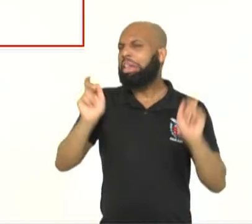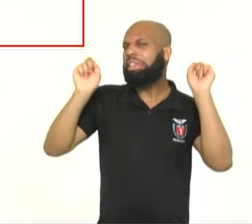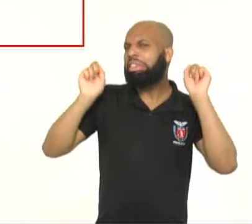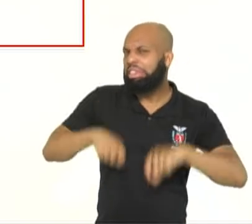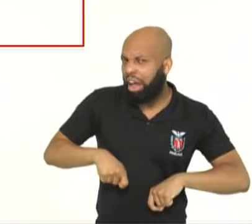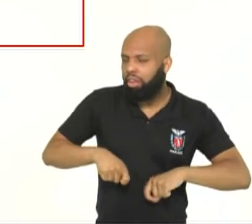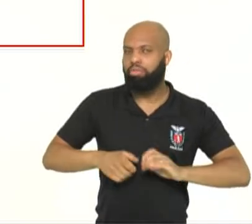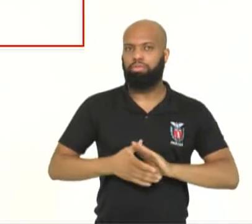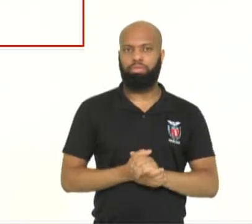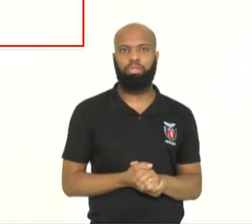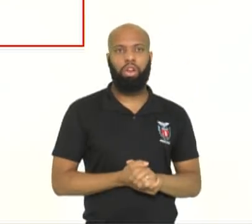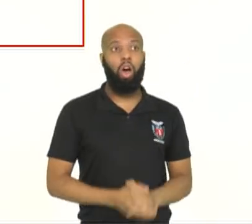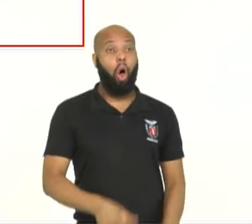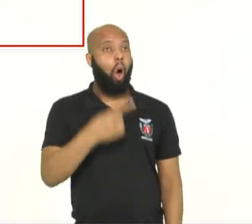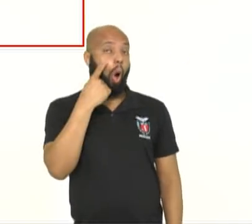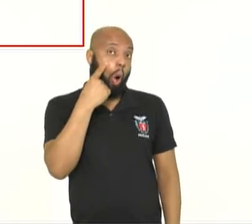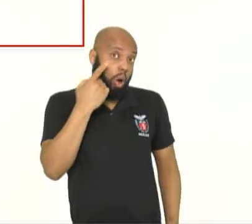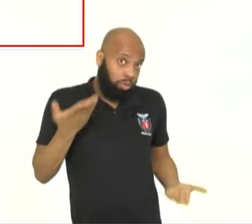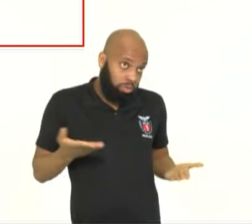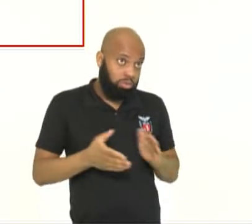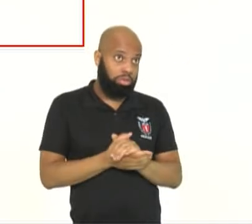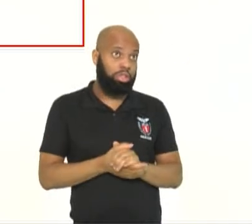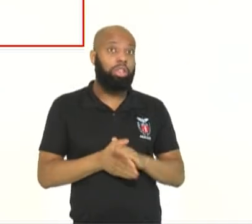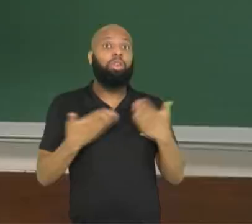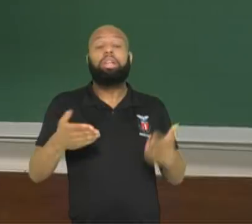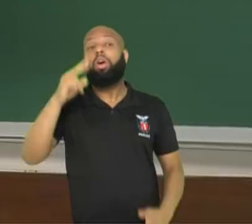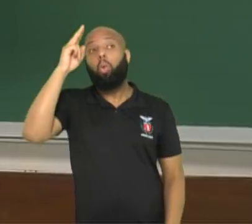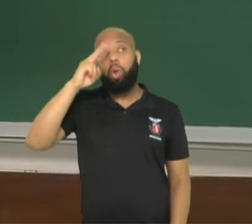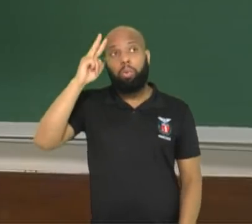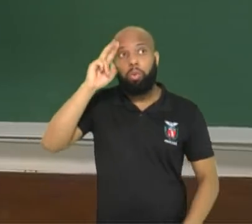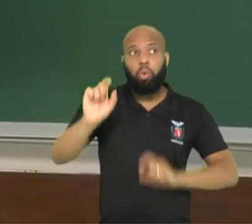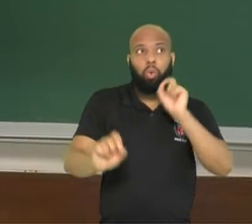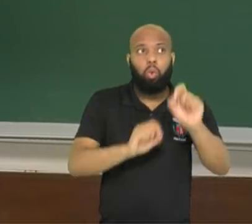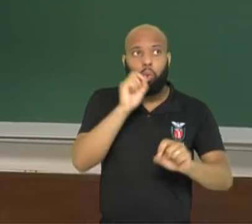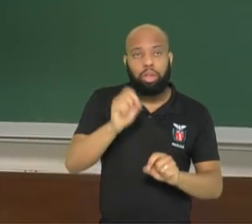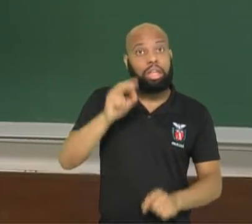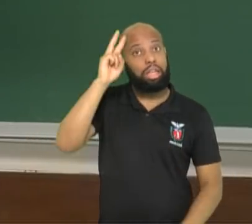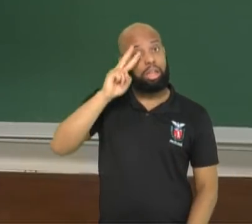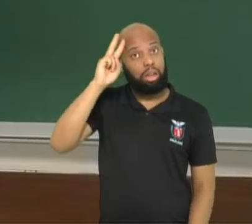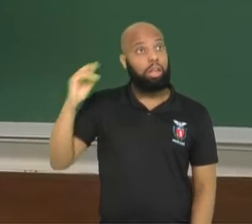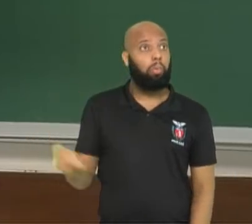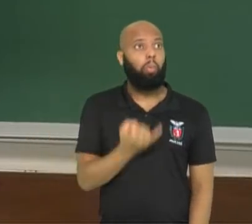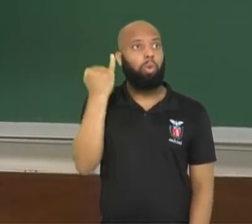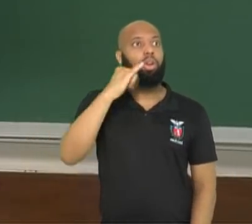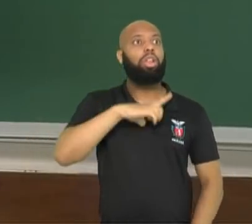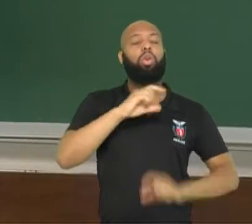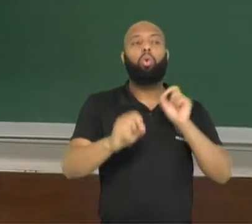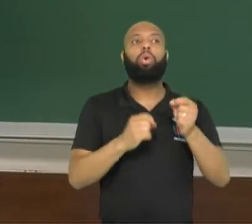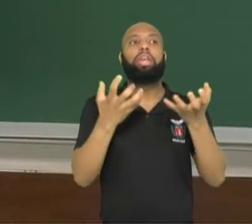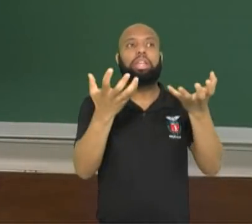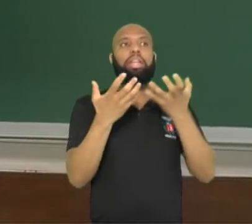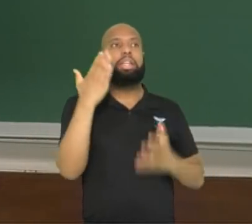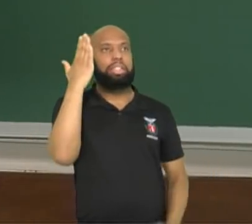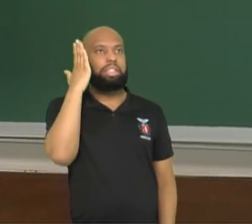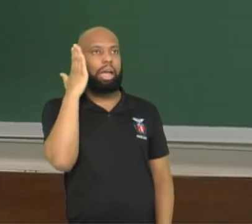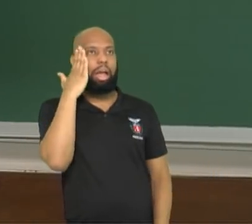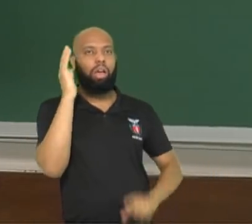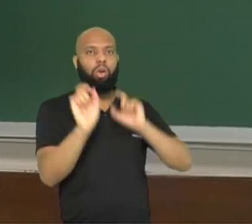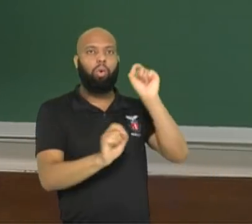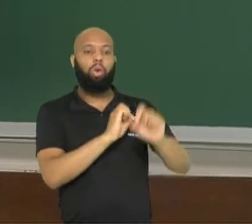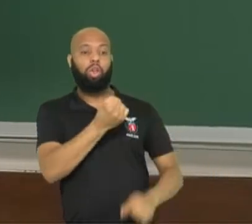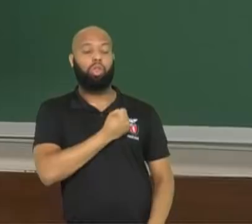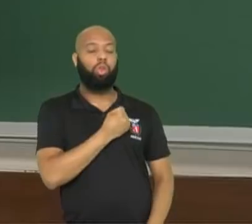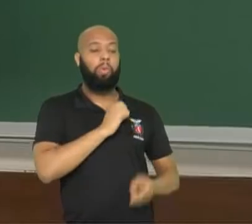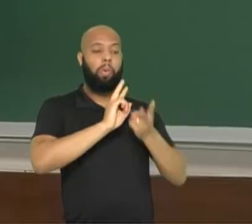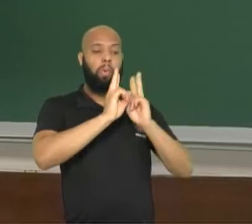possíveis? Bom, só para lembrar também, para a gente recapitular, ele pede aqui, ó, a questão dos